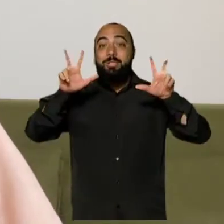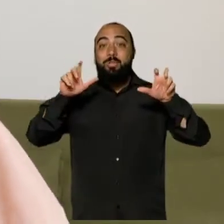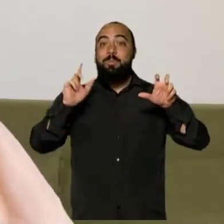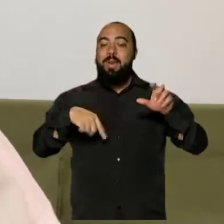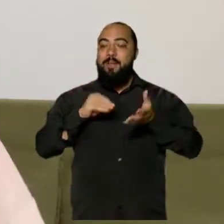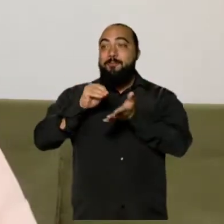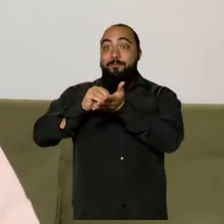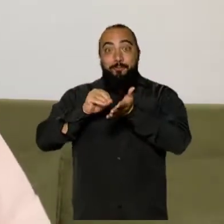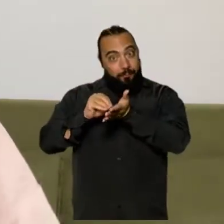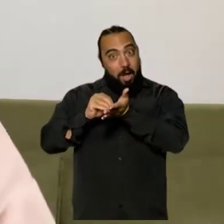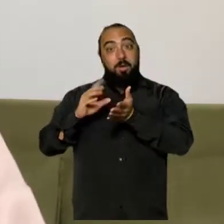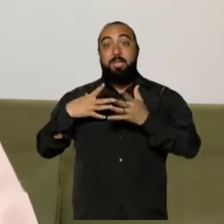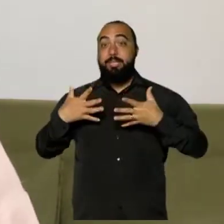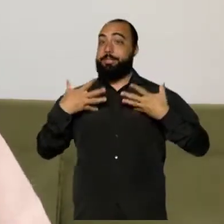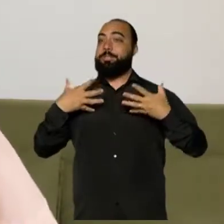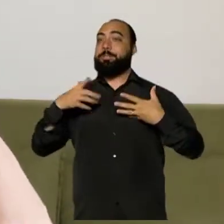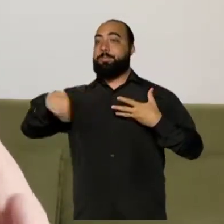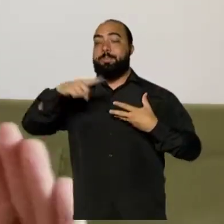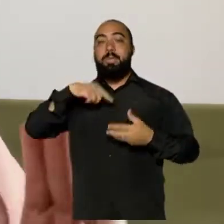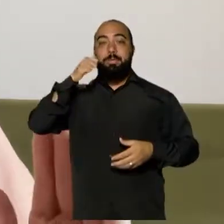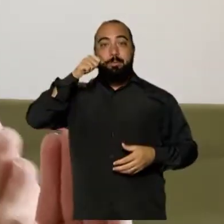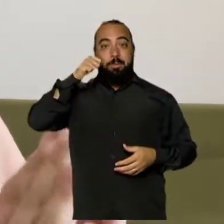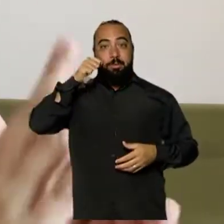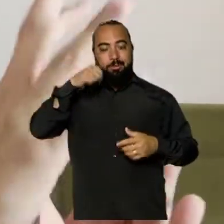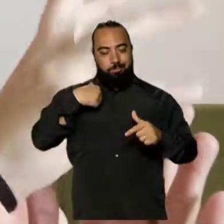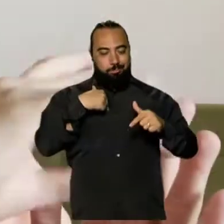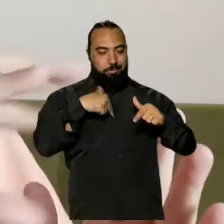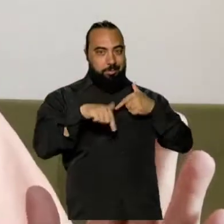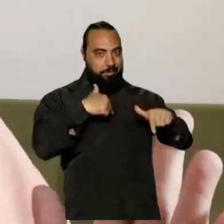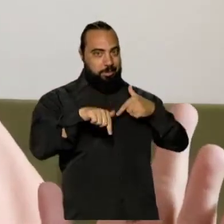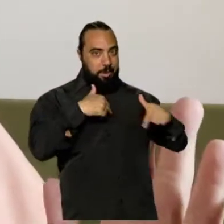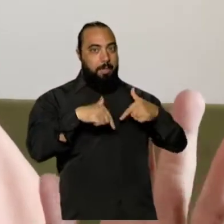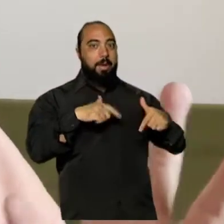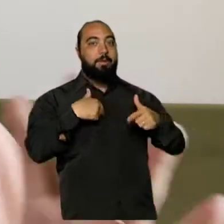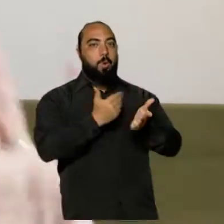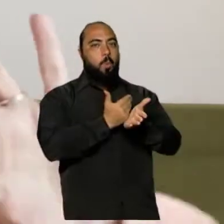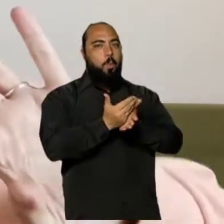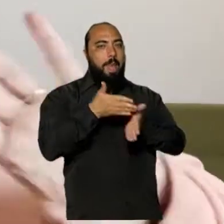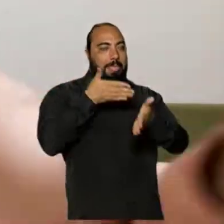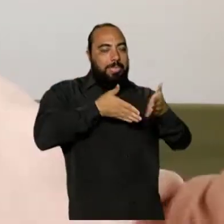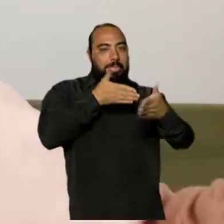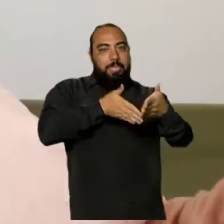estímulo para meninas, né? Então eu tô trabalhando lá no comecinho dessas